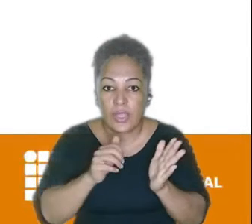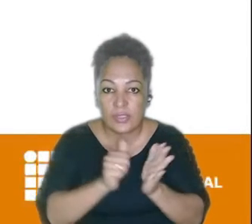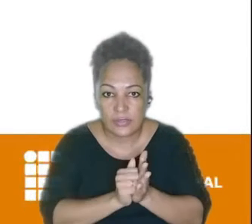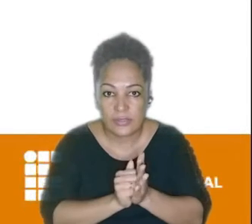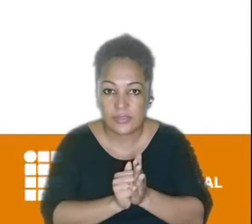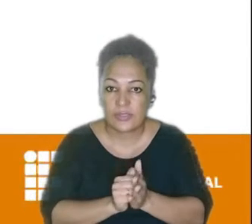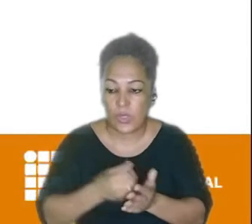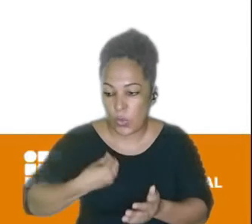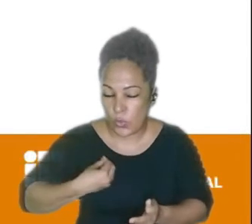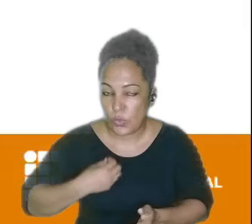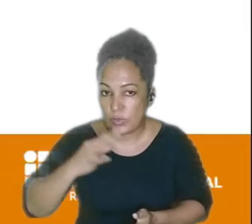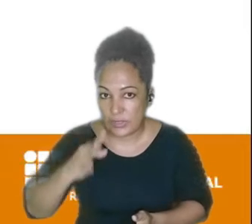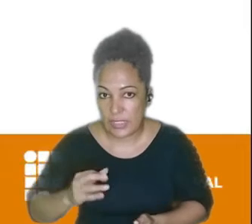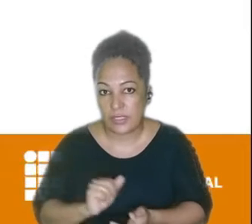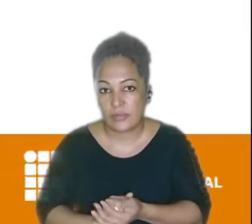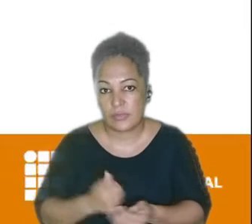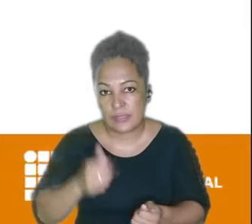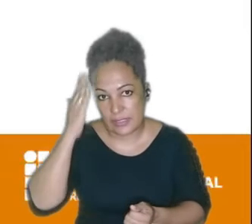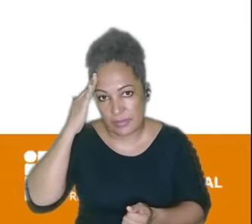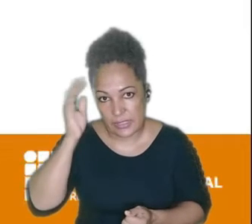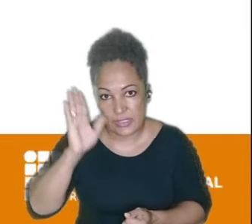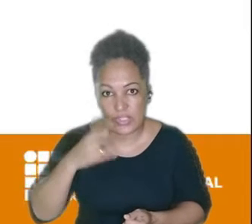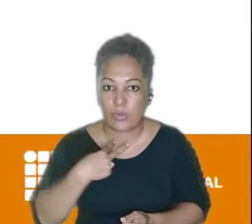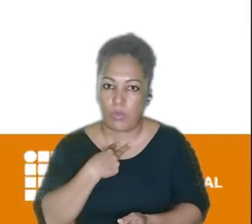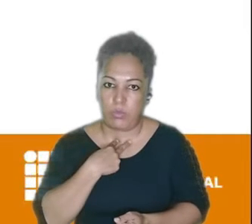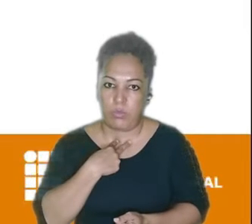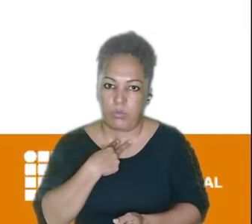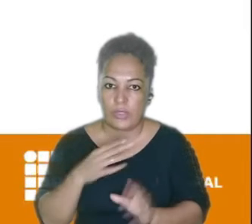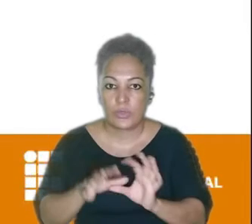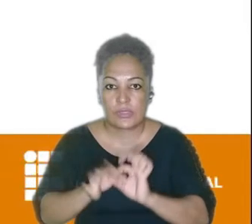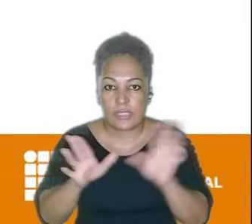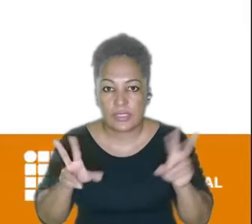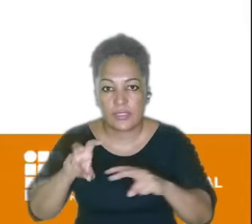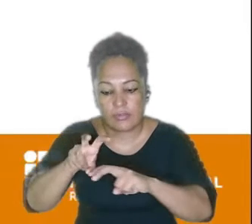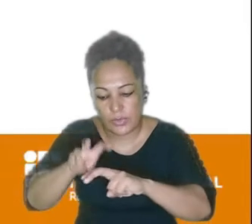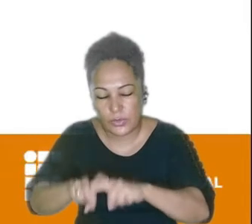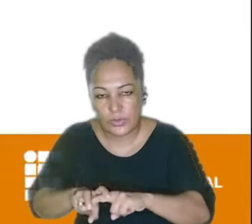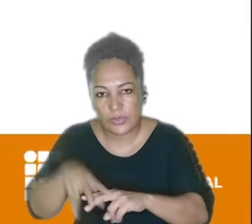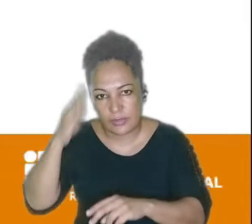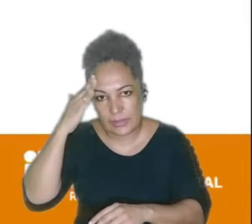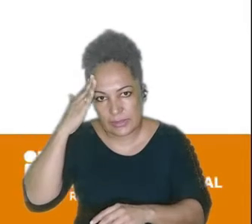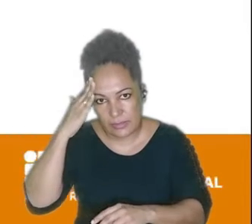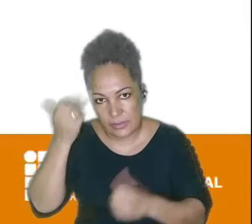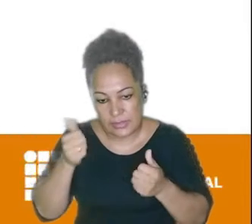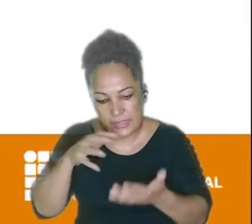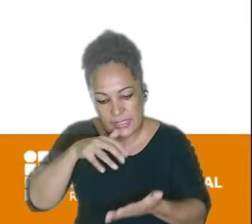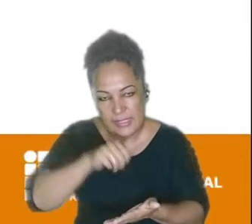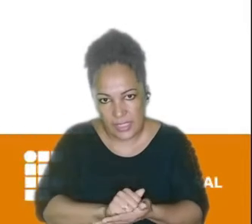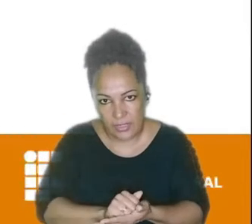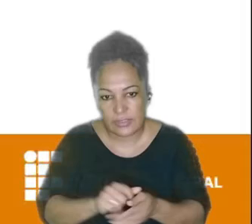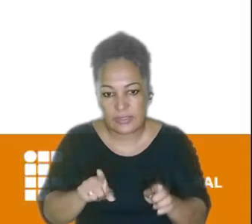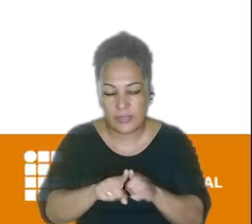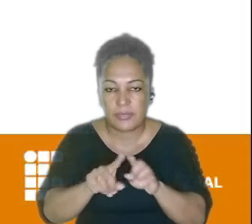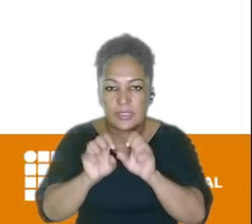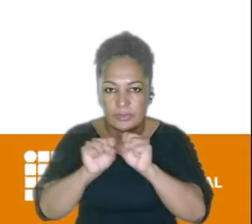específico. Esse registro específico da poltrona precisa dizer para mim se ela está ocupada ou livre, tá? Então, eu preciso cadastrar essas poltronas. Então,